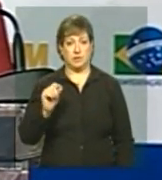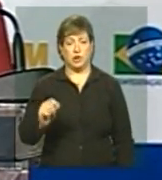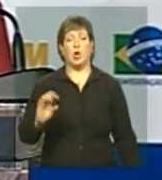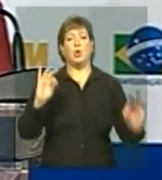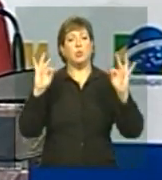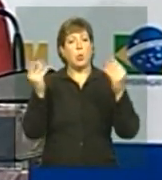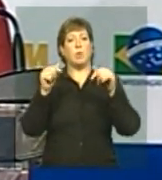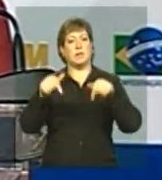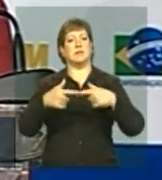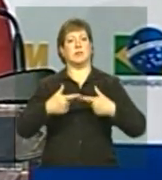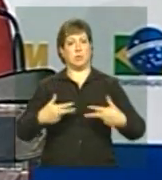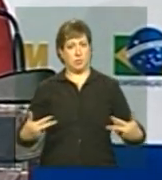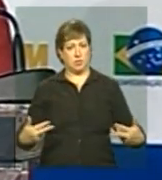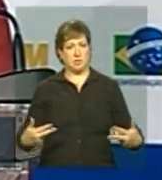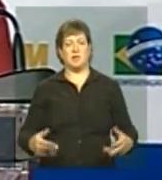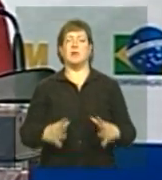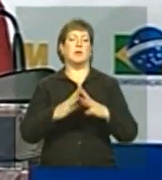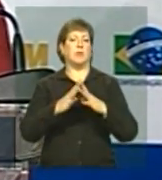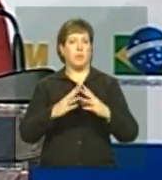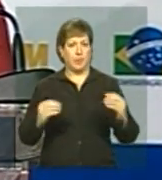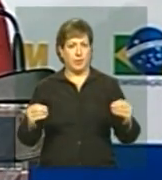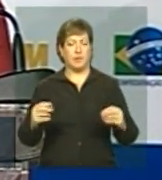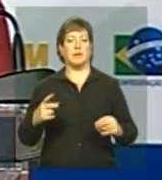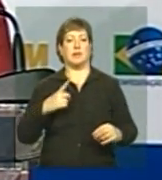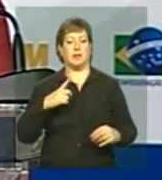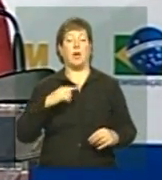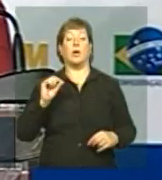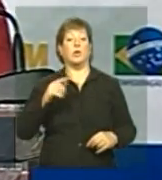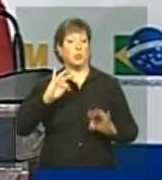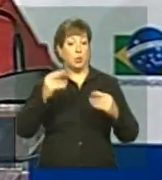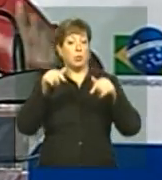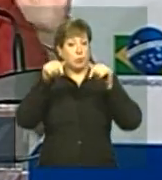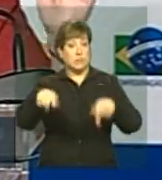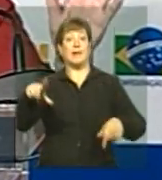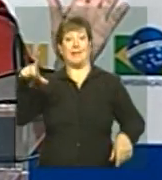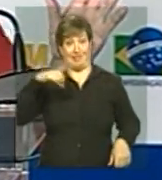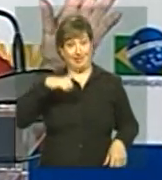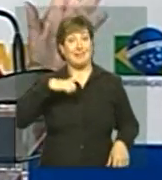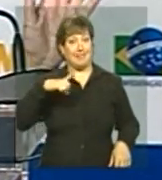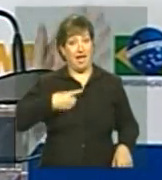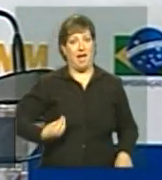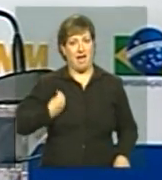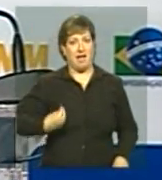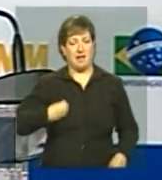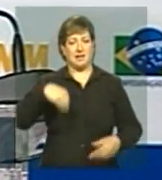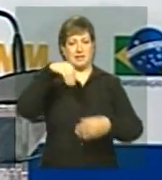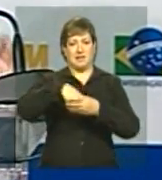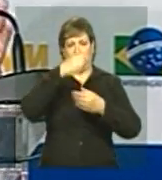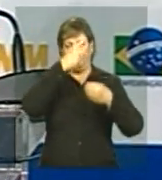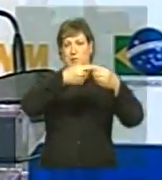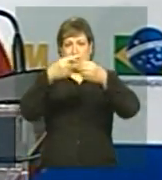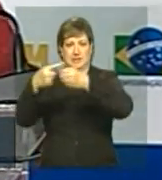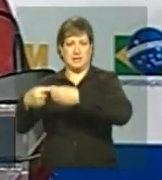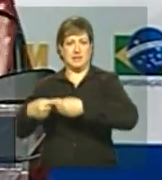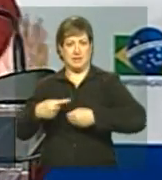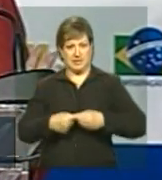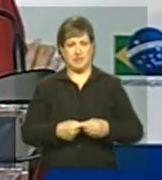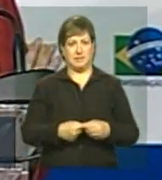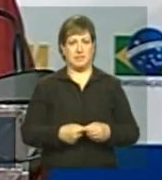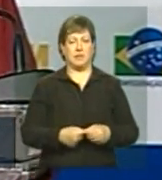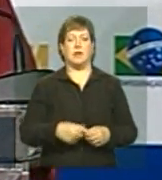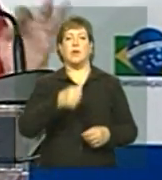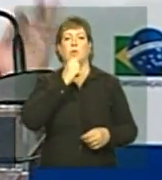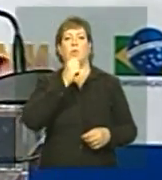tudo isso se passa nos municípios. Não tem um lugar chamado União, nem um outro chamado